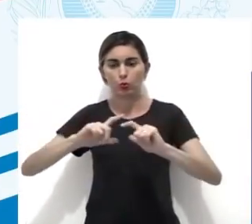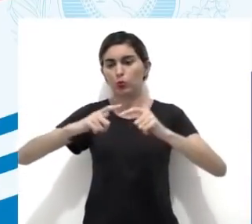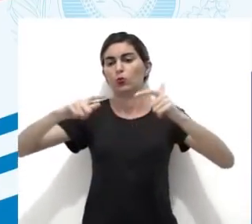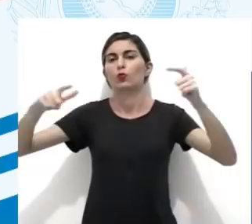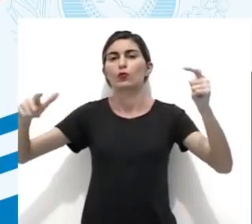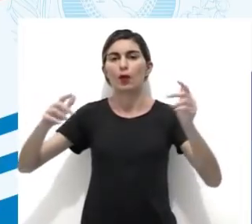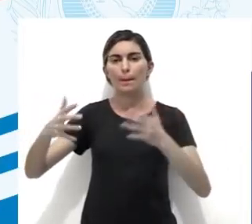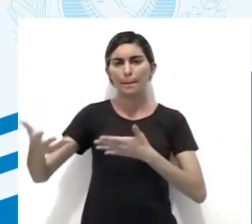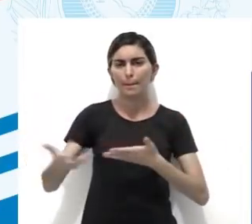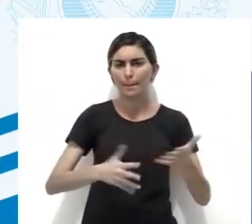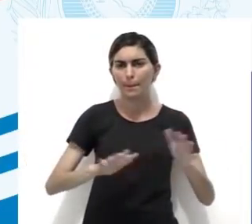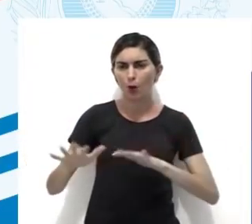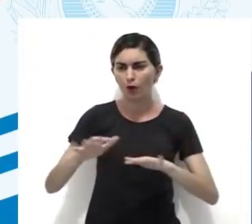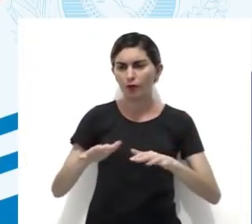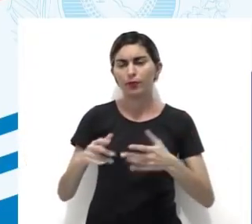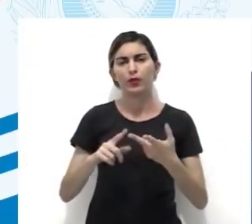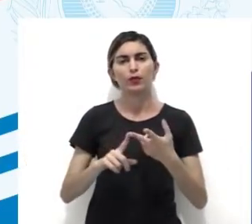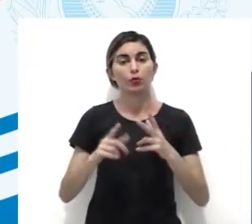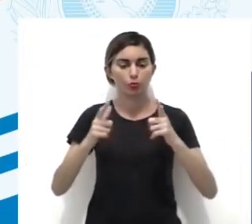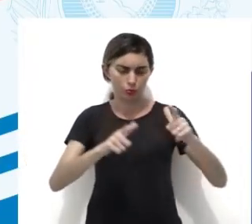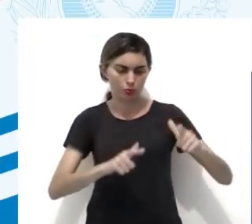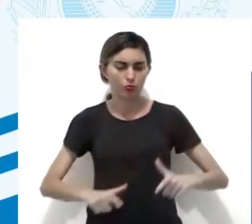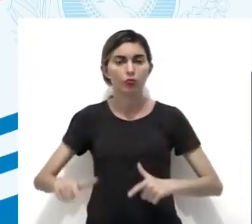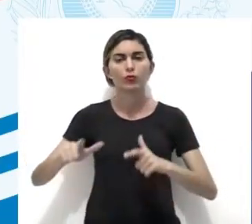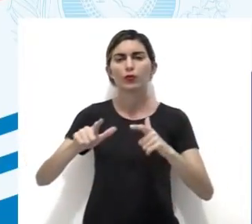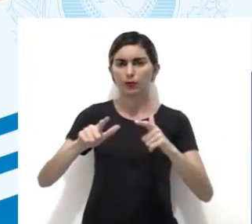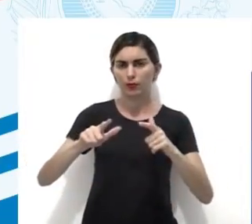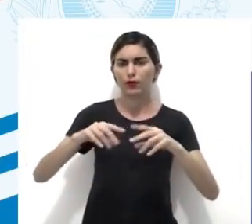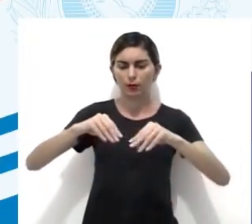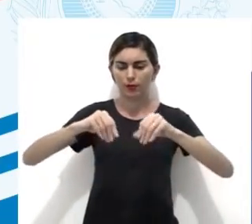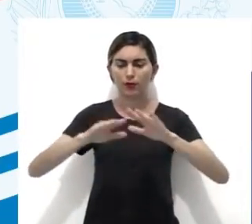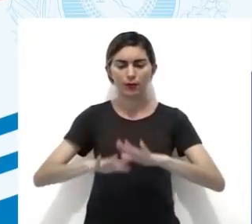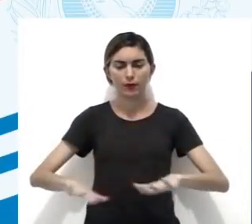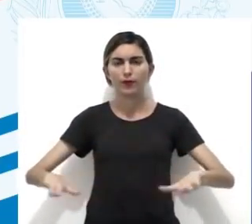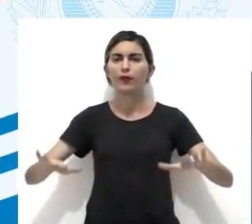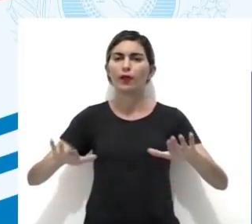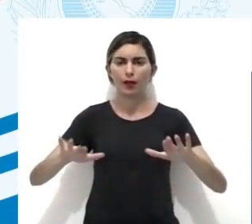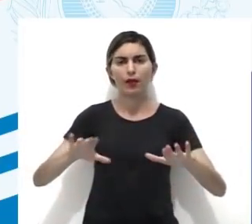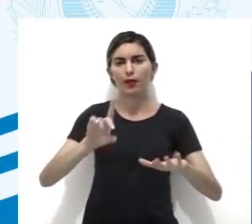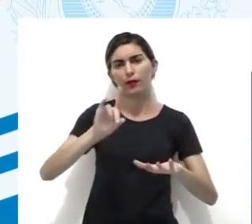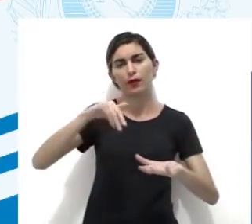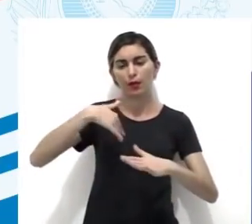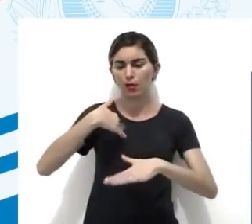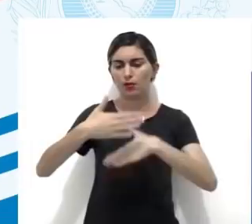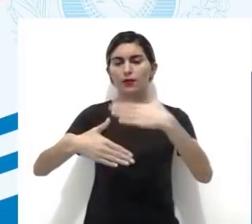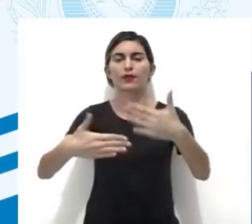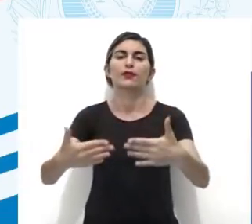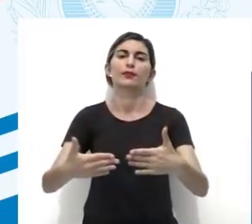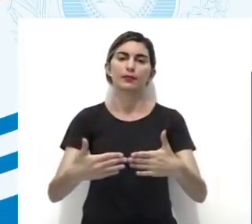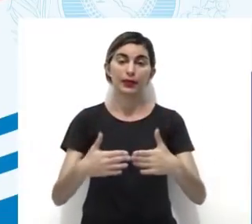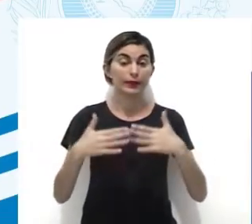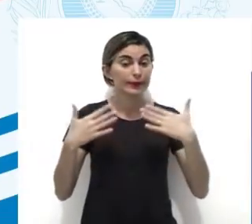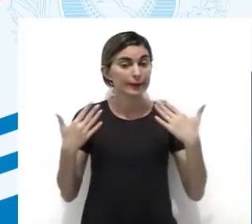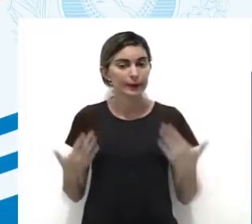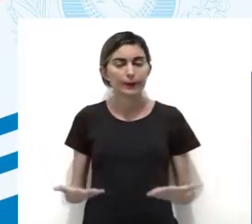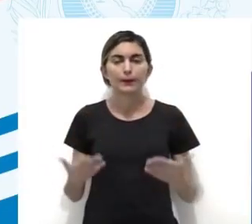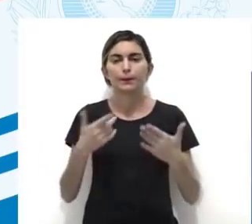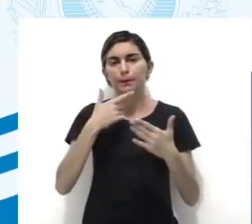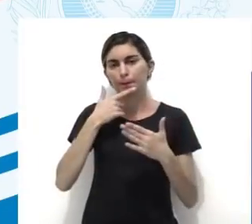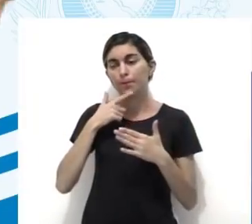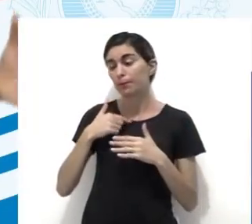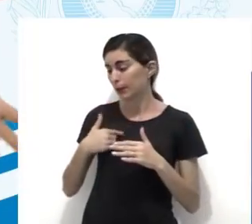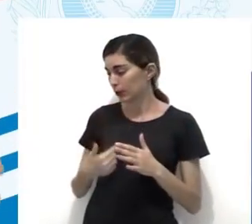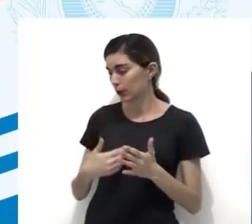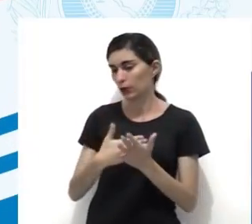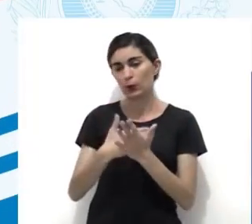esses movimentos em rede, o espaço, a superfície terrestre, ela está na sua dinâmica de desenvolvimento. E aí a gente vai